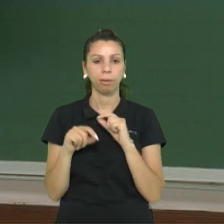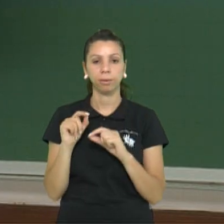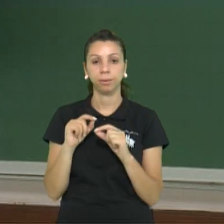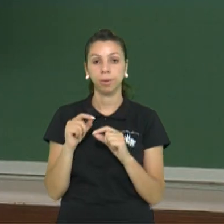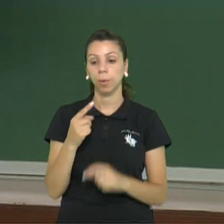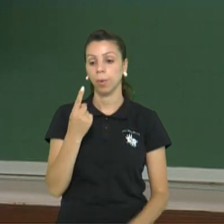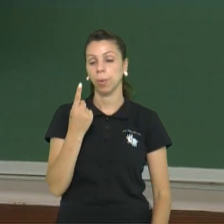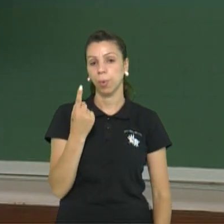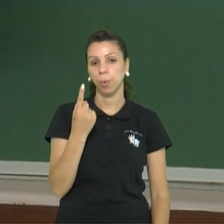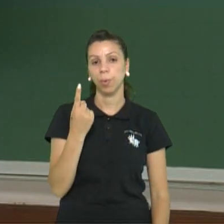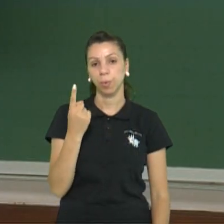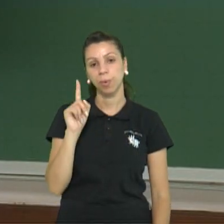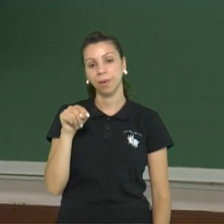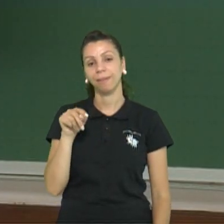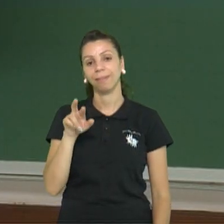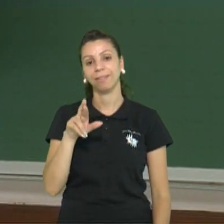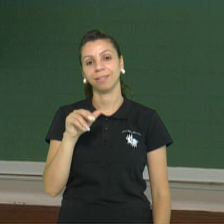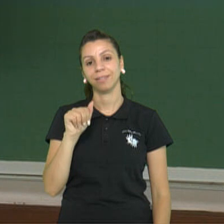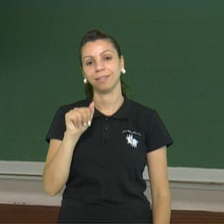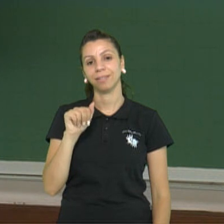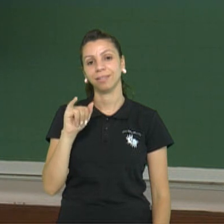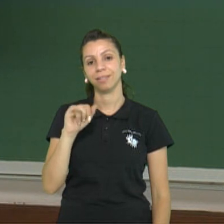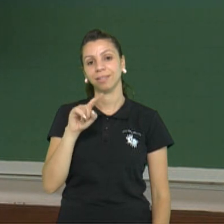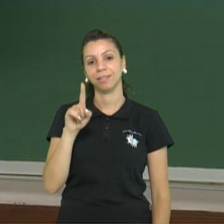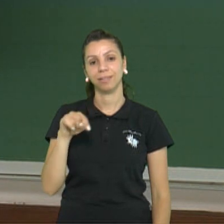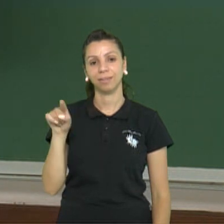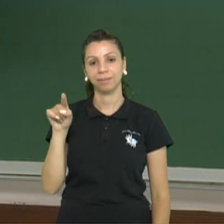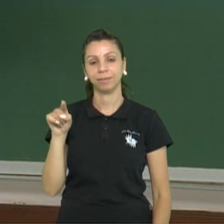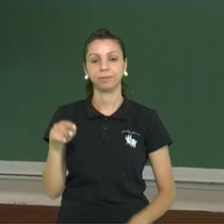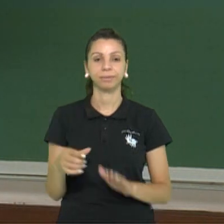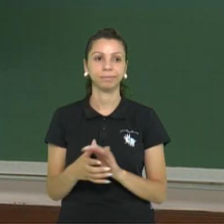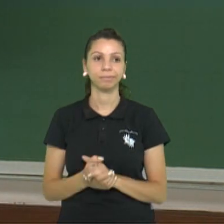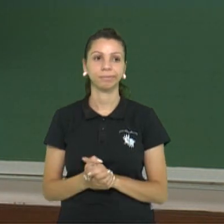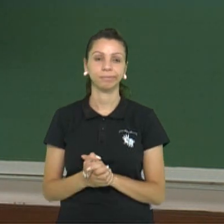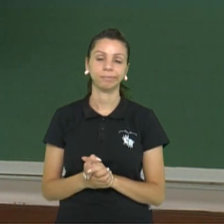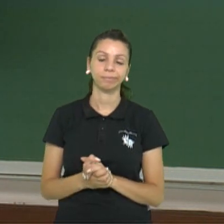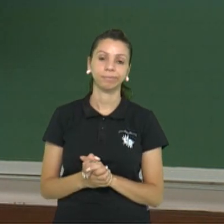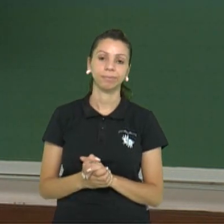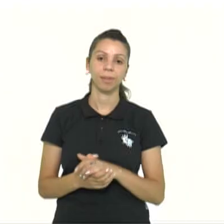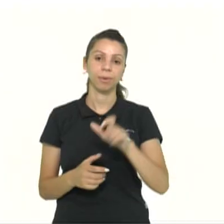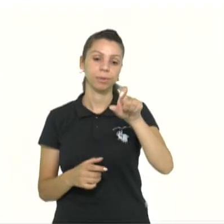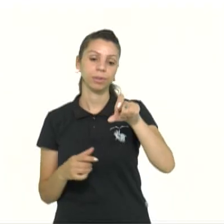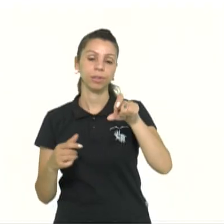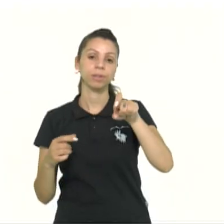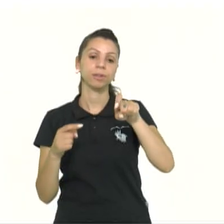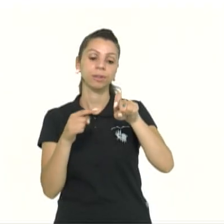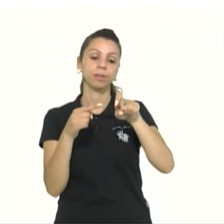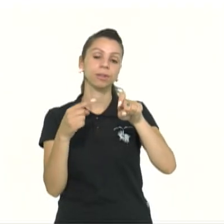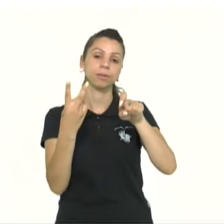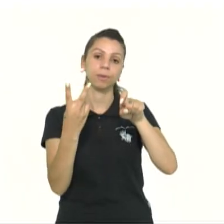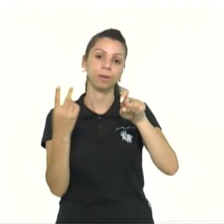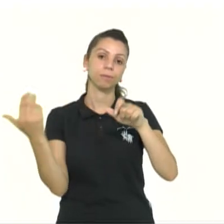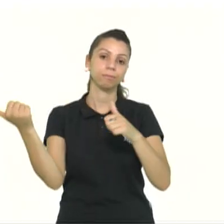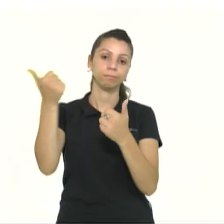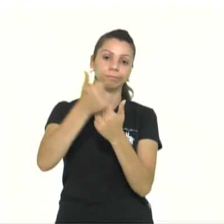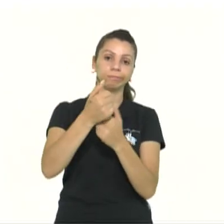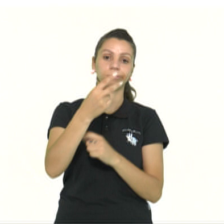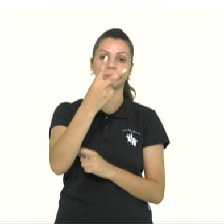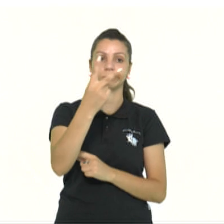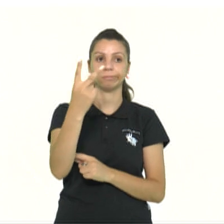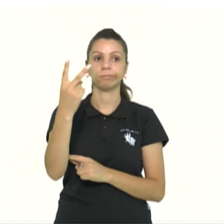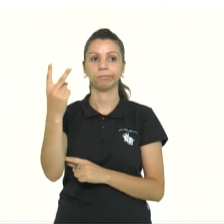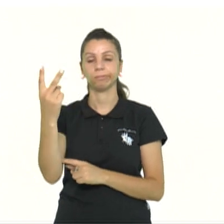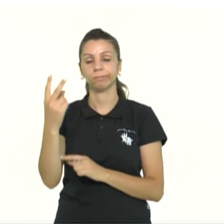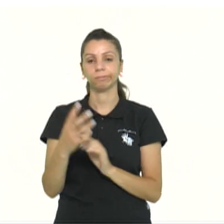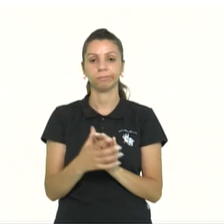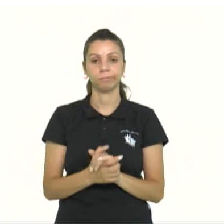é raiz. Foi lá, para x igual a 2, onde tem x, substitui por 2, menos 2 elevado ao